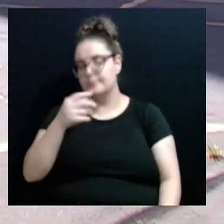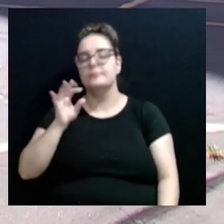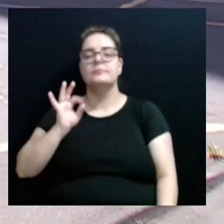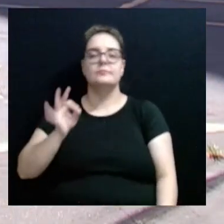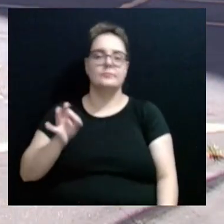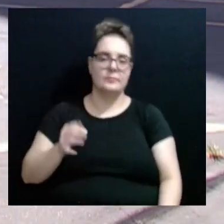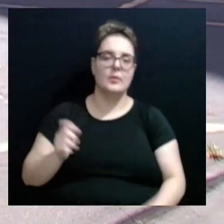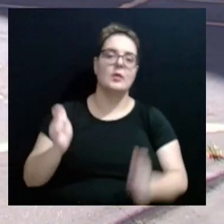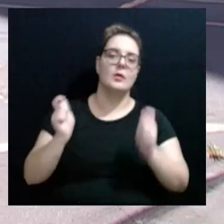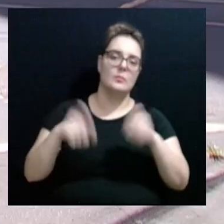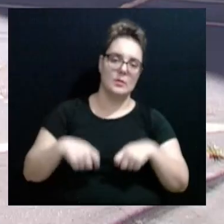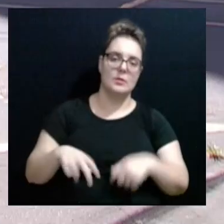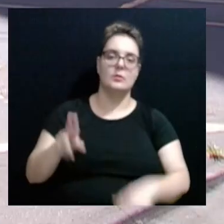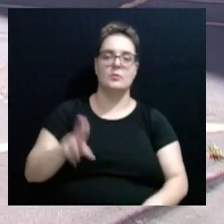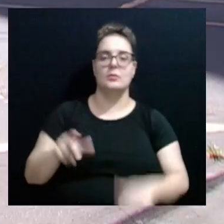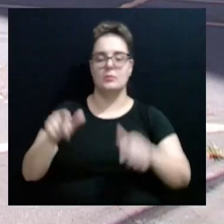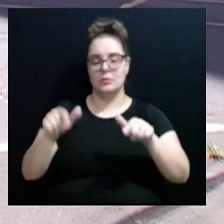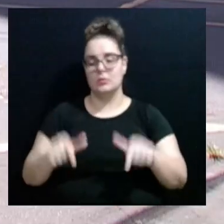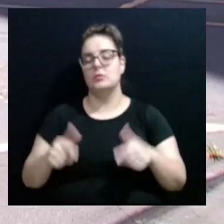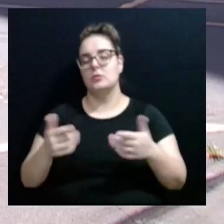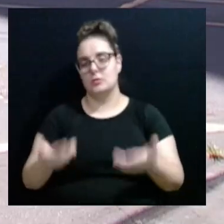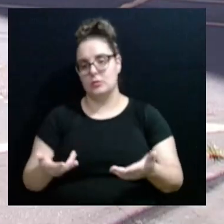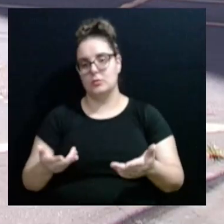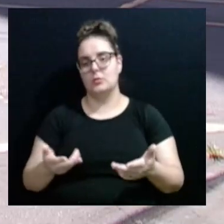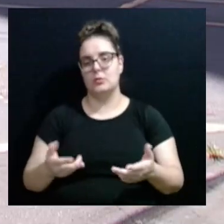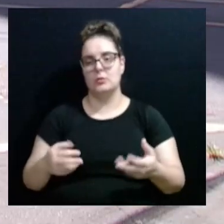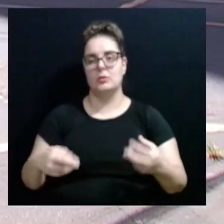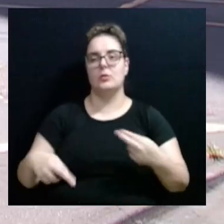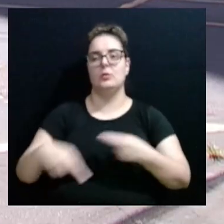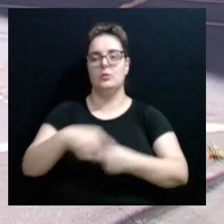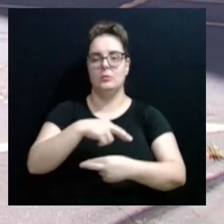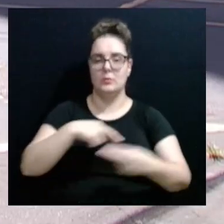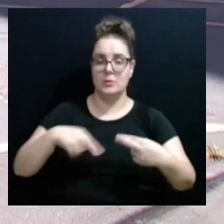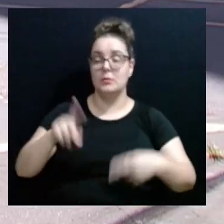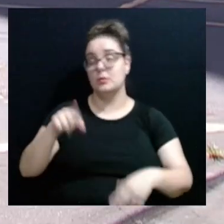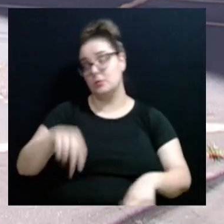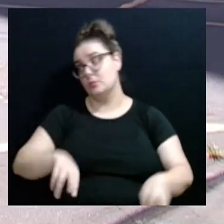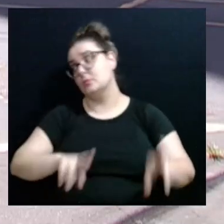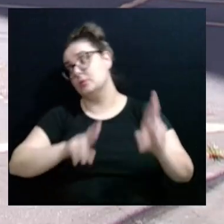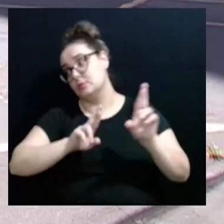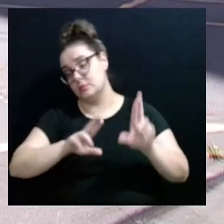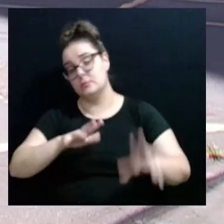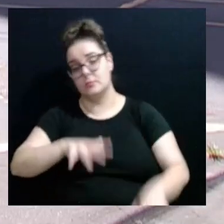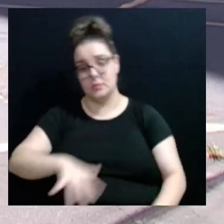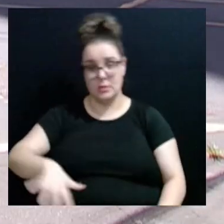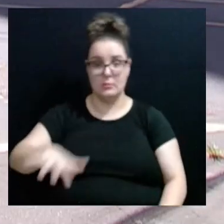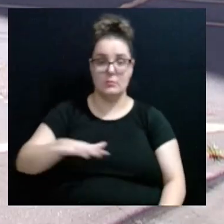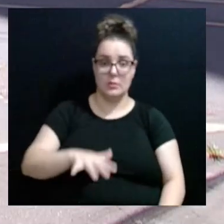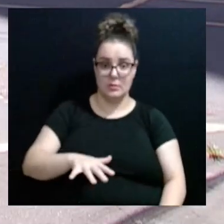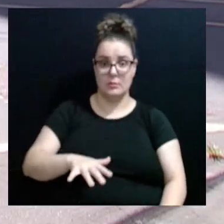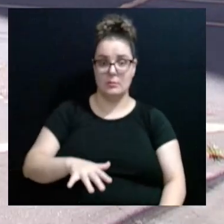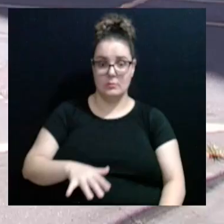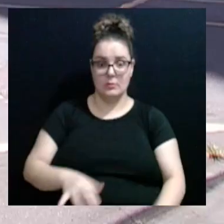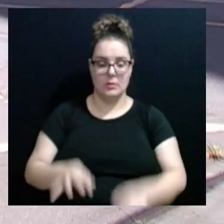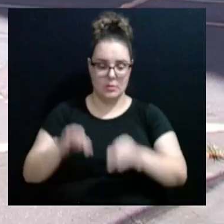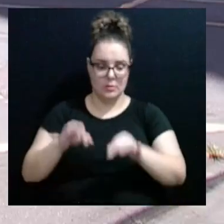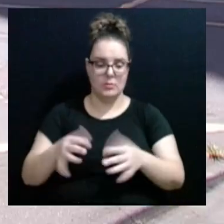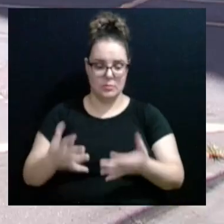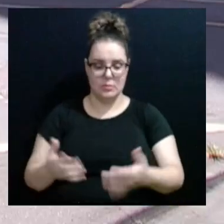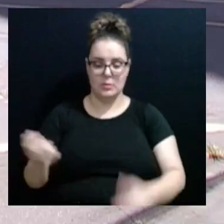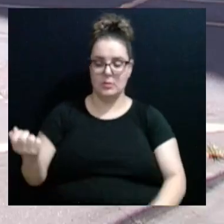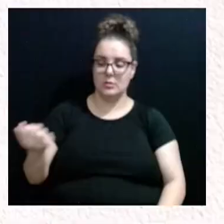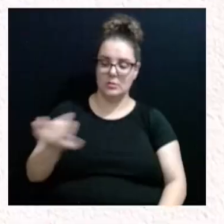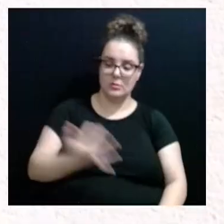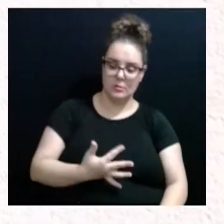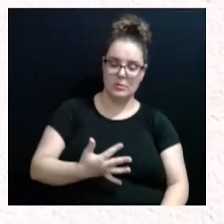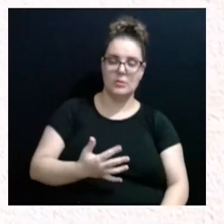usufruir do espaço, né? Com rotatividade, que é o que se espera aqui para a região, devido a justamente essa quantidade de comércio que